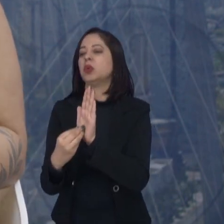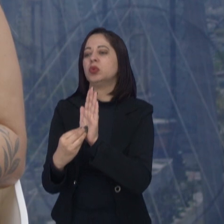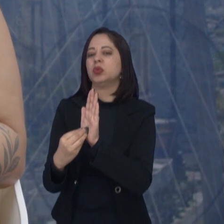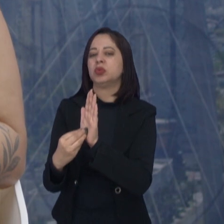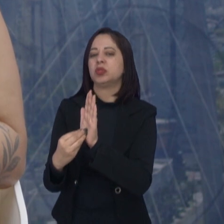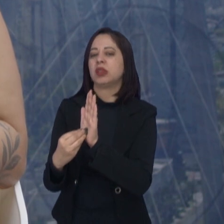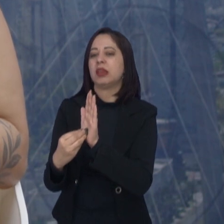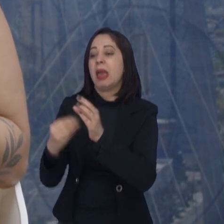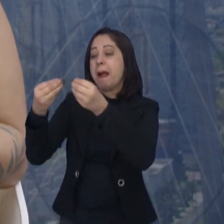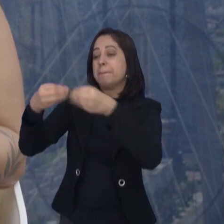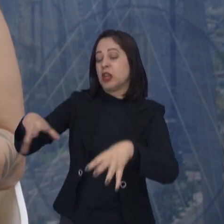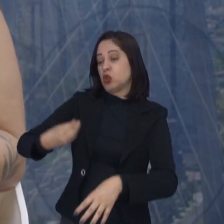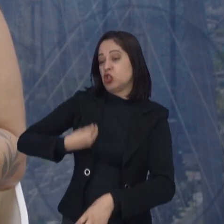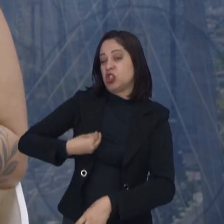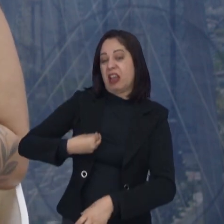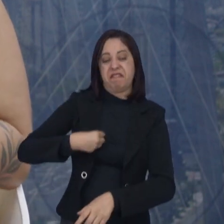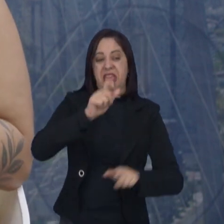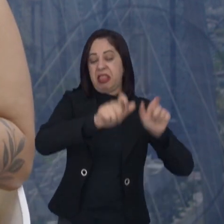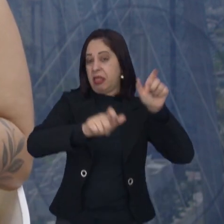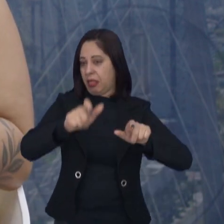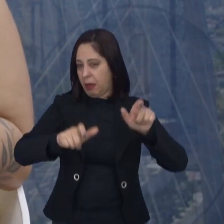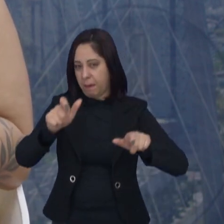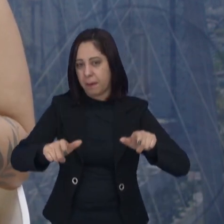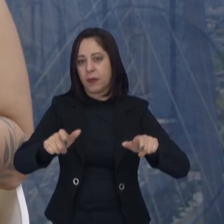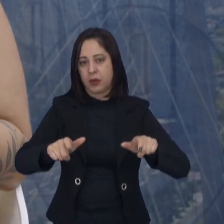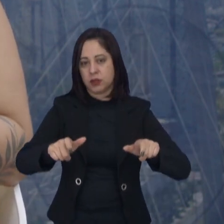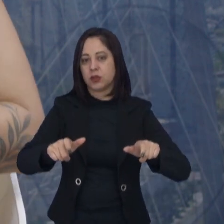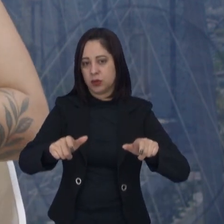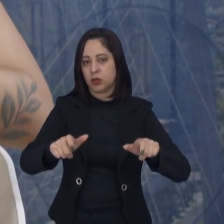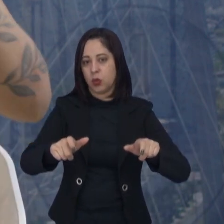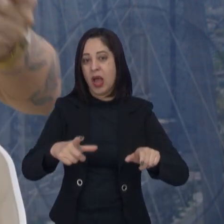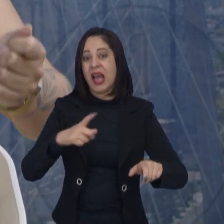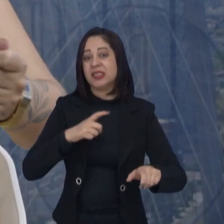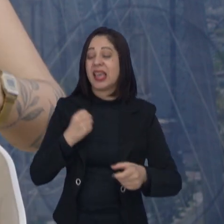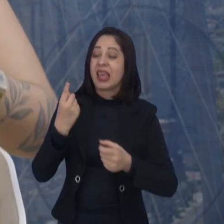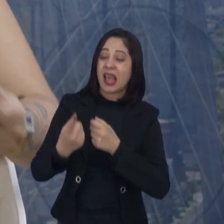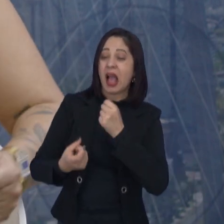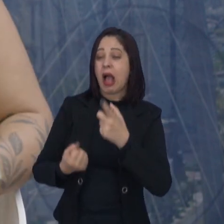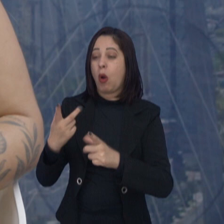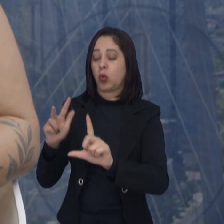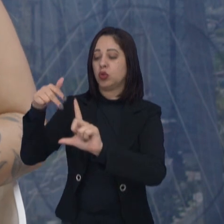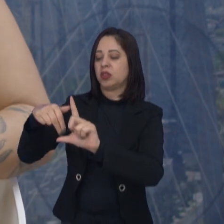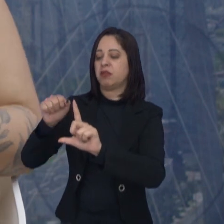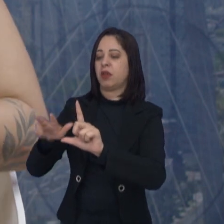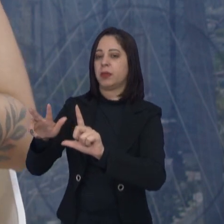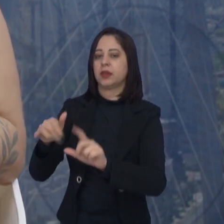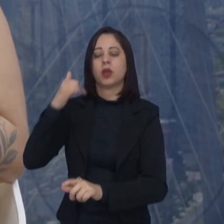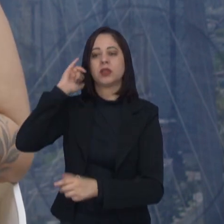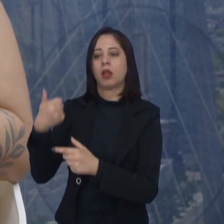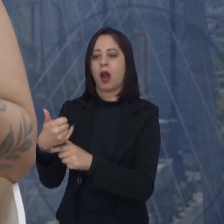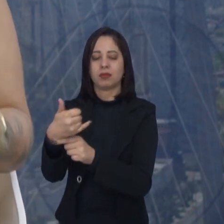numa pessoa, ou algum tipo de comparação, né? Então, a gente tem também influenciadores que filmam uma pessoa num lugar público e aí